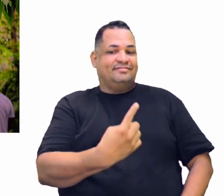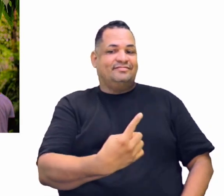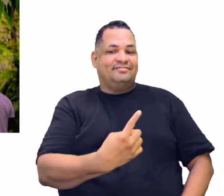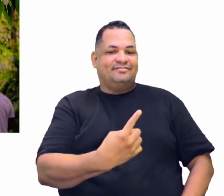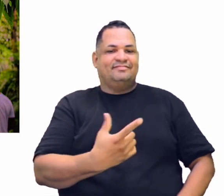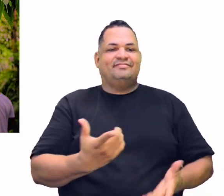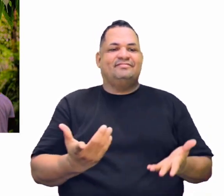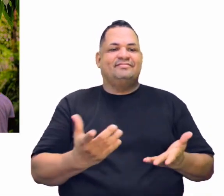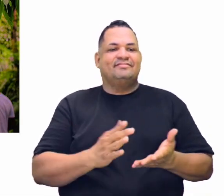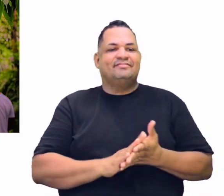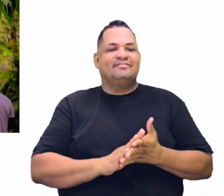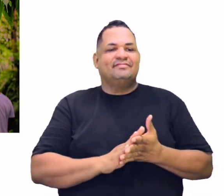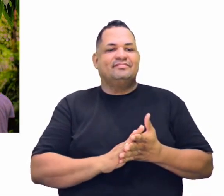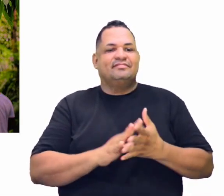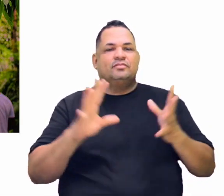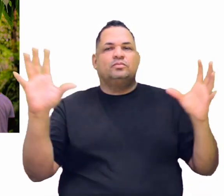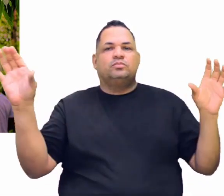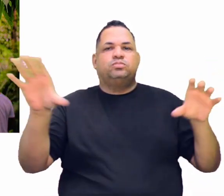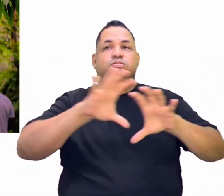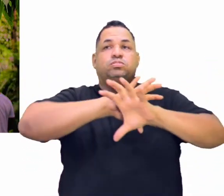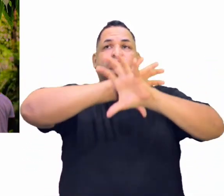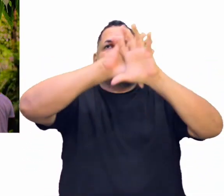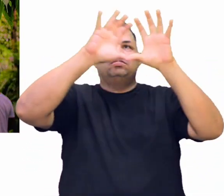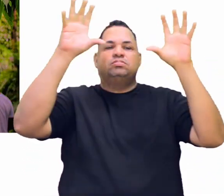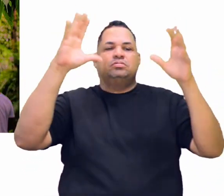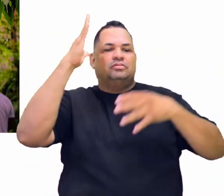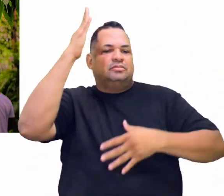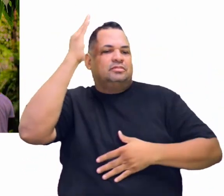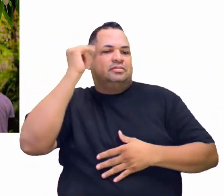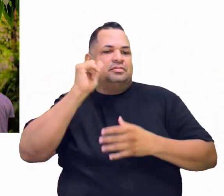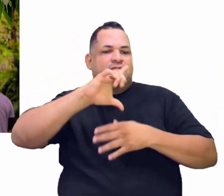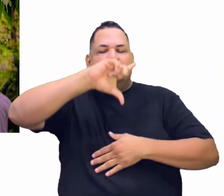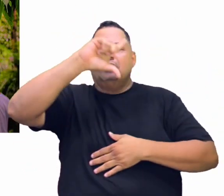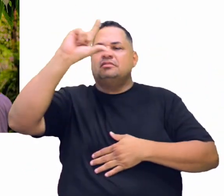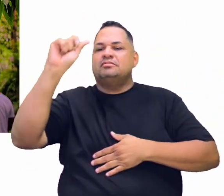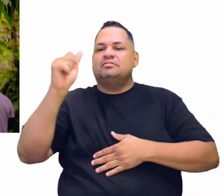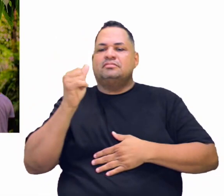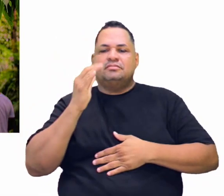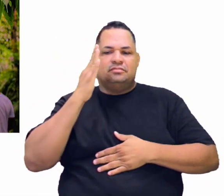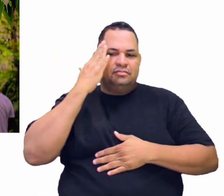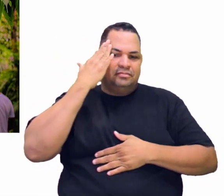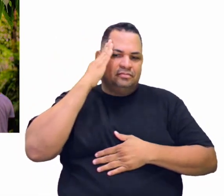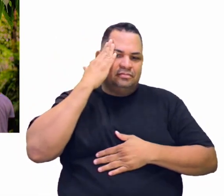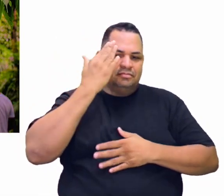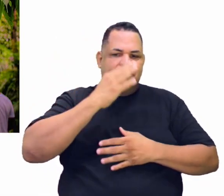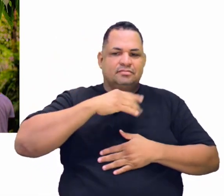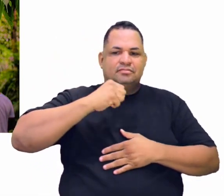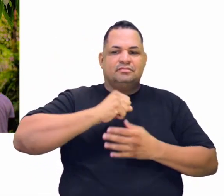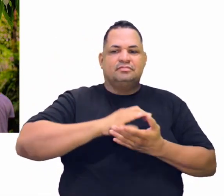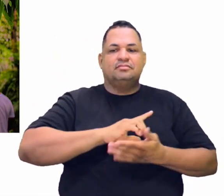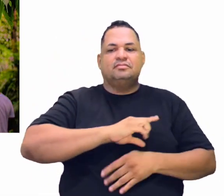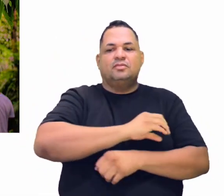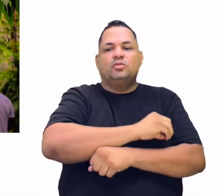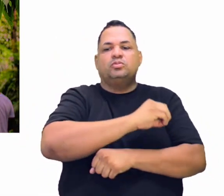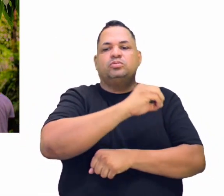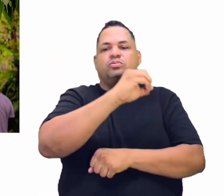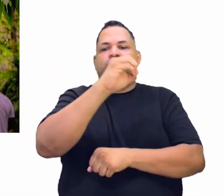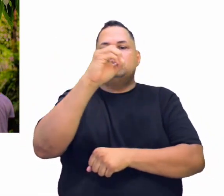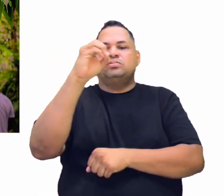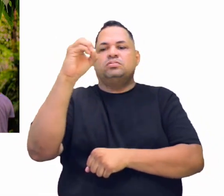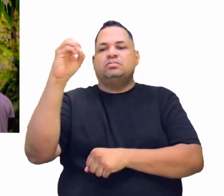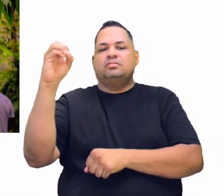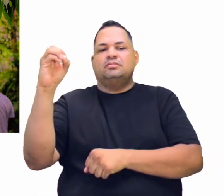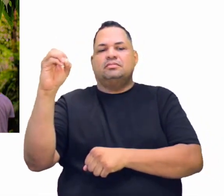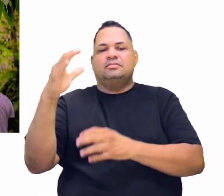você. A nuvem sabe, a lua entende, o sol